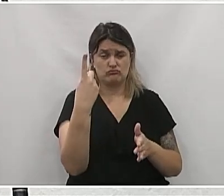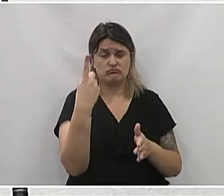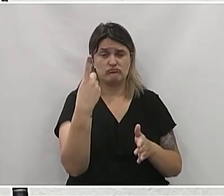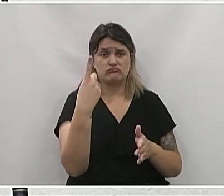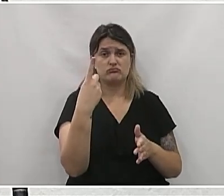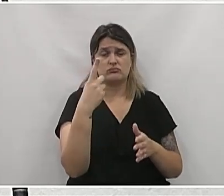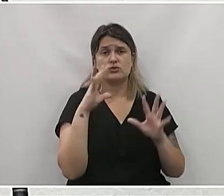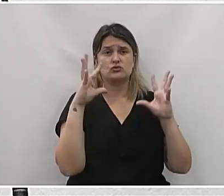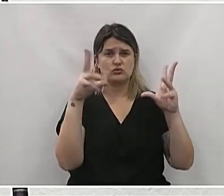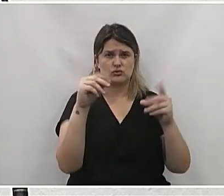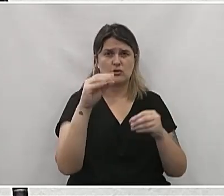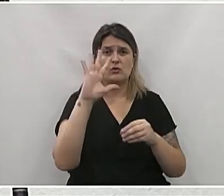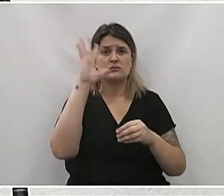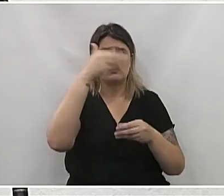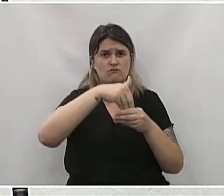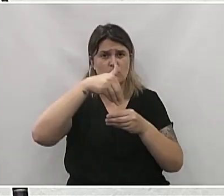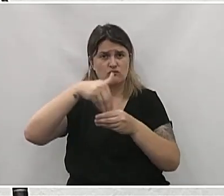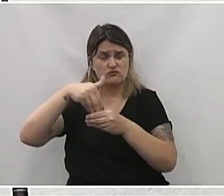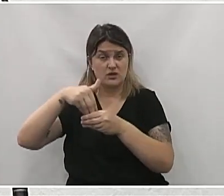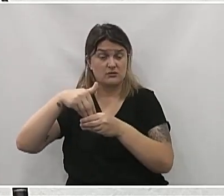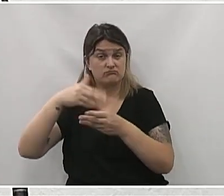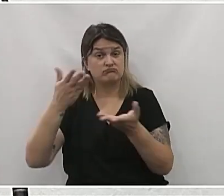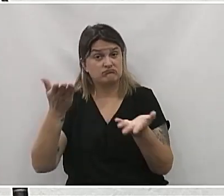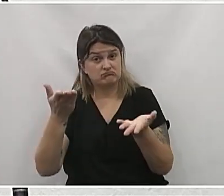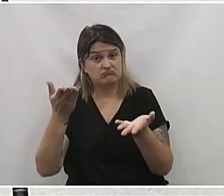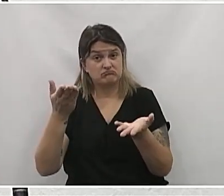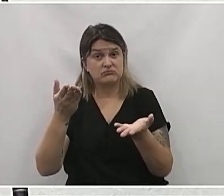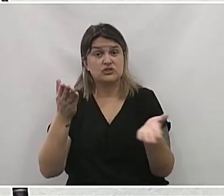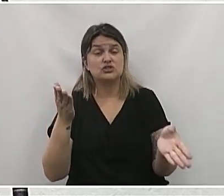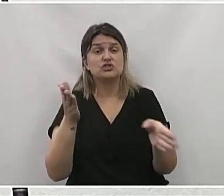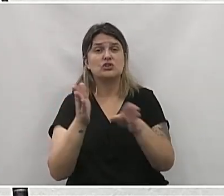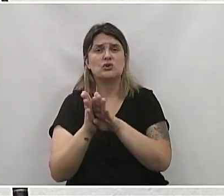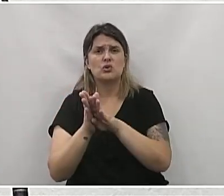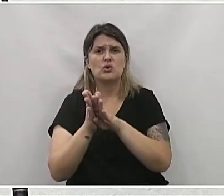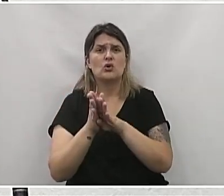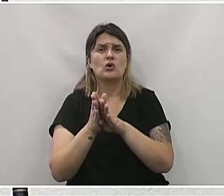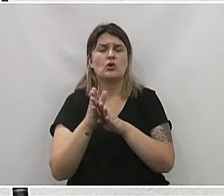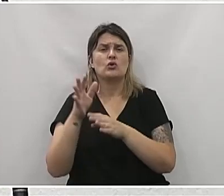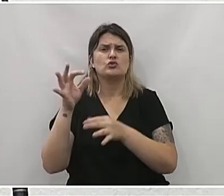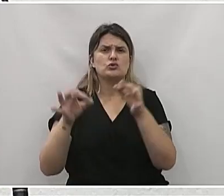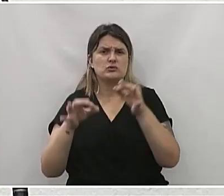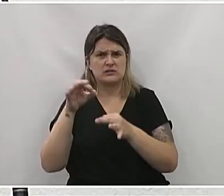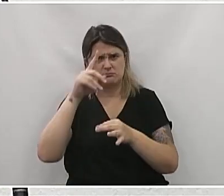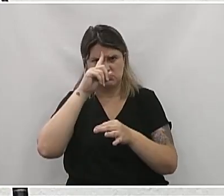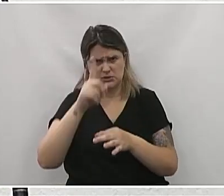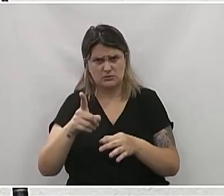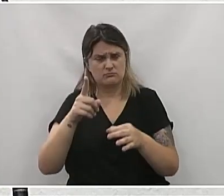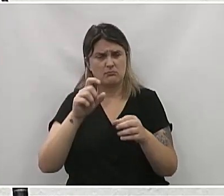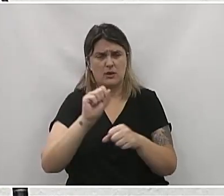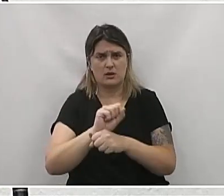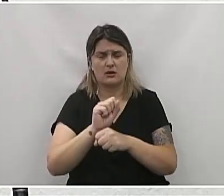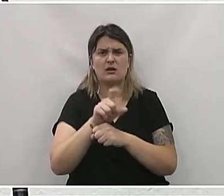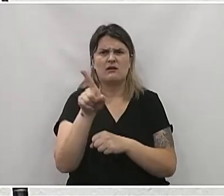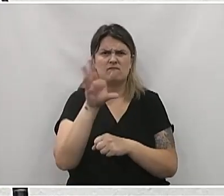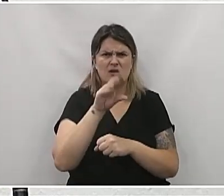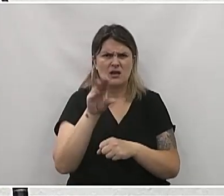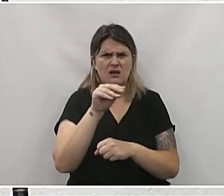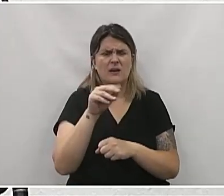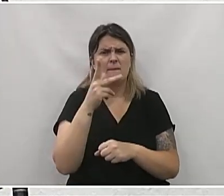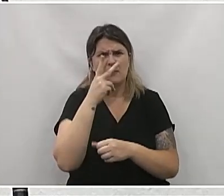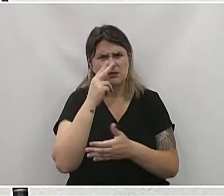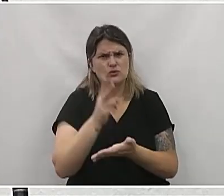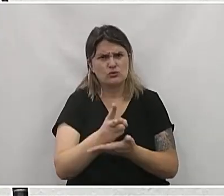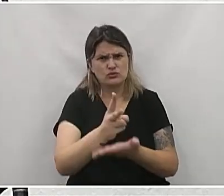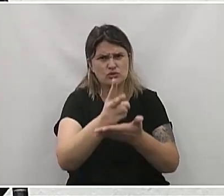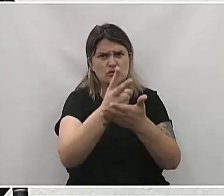estávamos todos prontos para votar as contas do ex-prefeito, ao qual chegou uma intervenção judicial suspendendo a sessão, comentou que era um ato